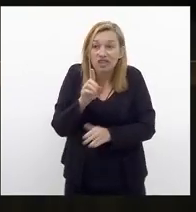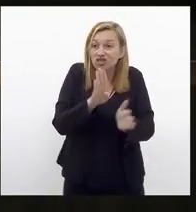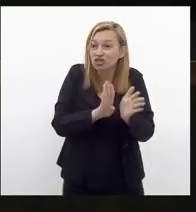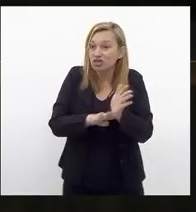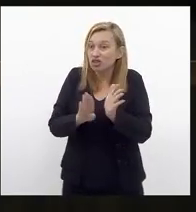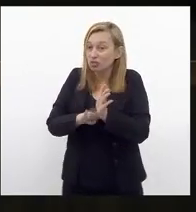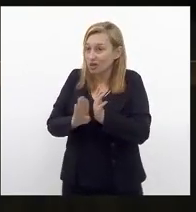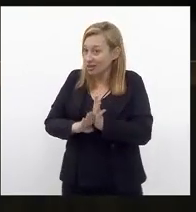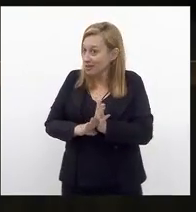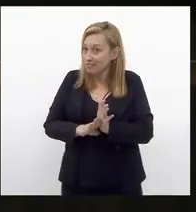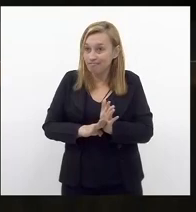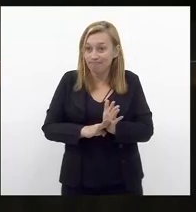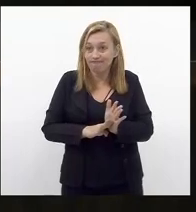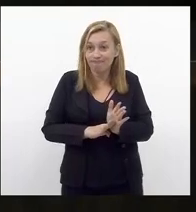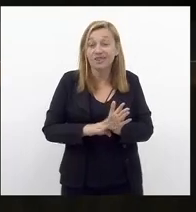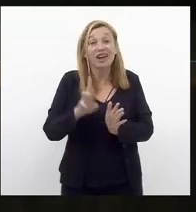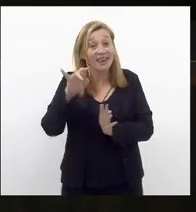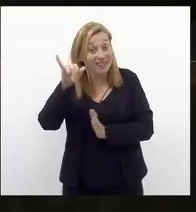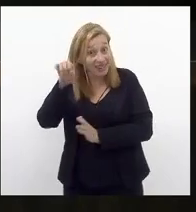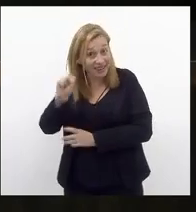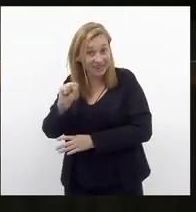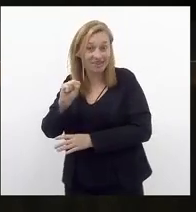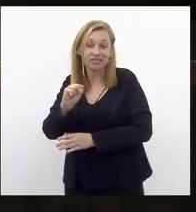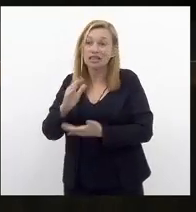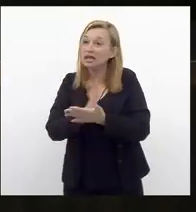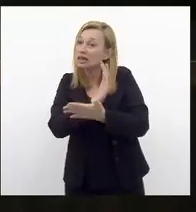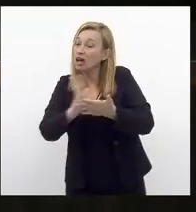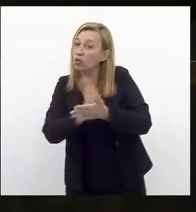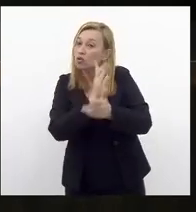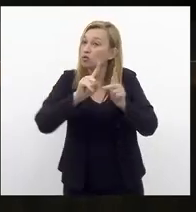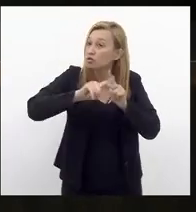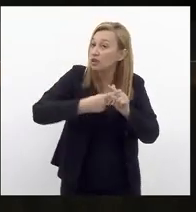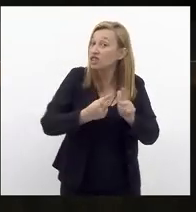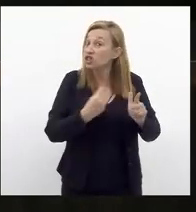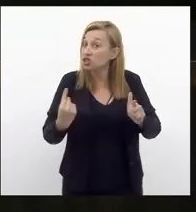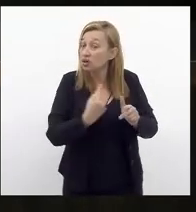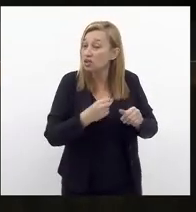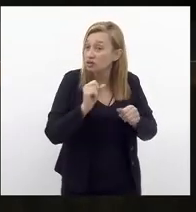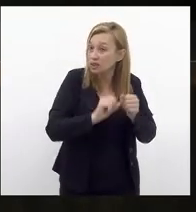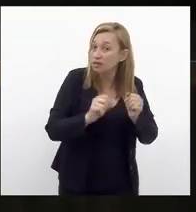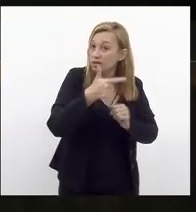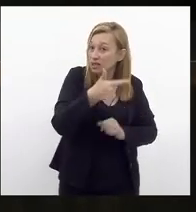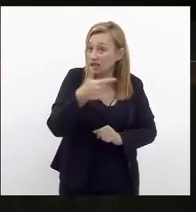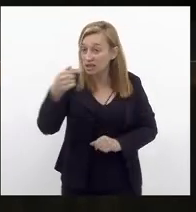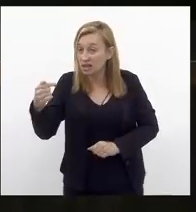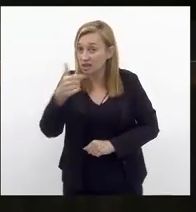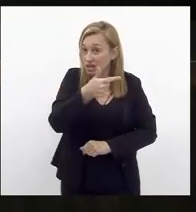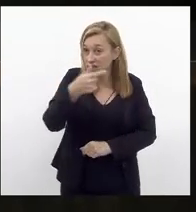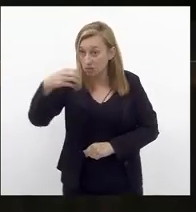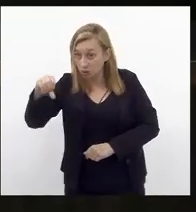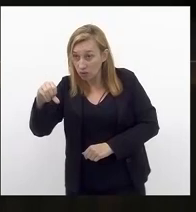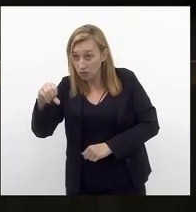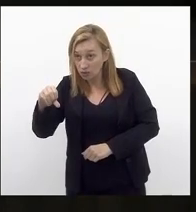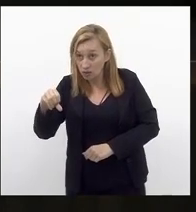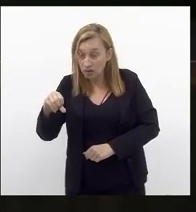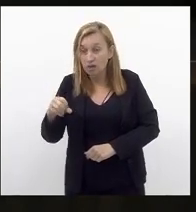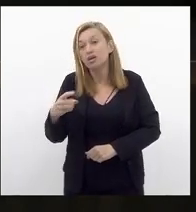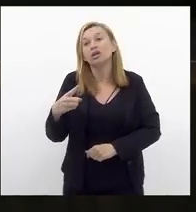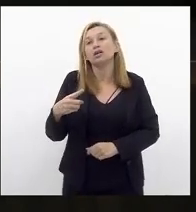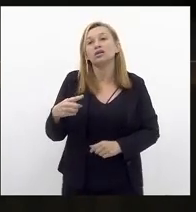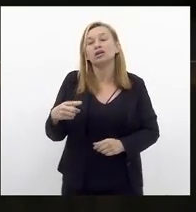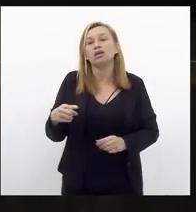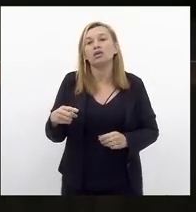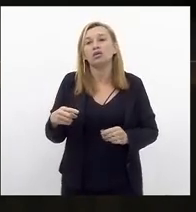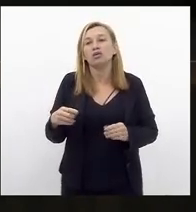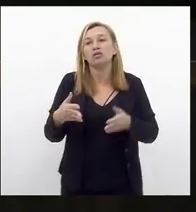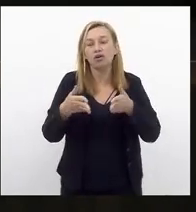despesa é de receita e algumas modificações que fizemos 17 e 19 estão refletindo